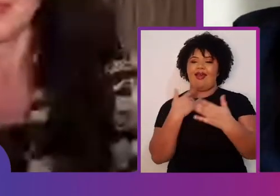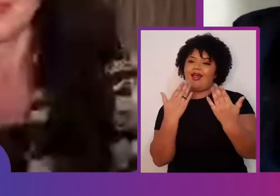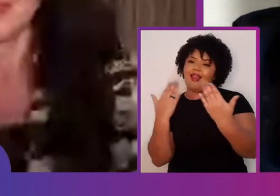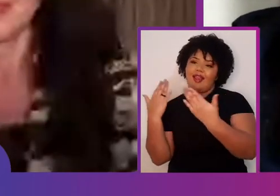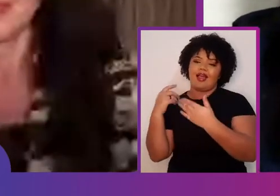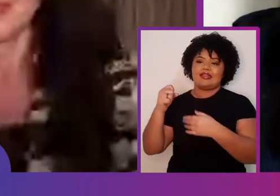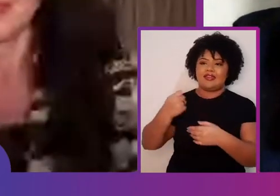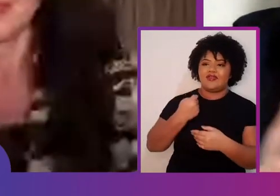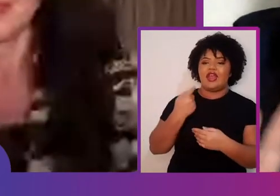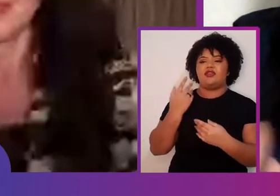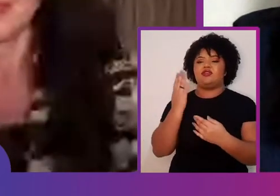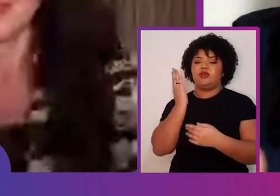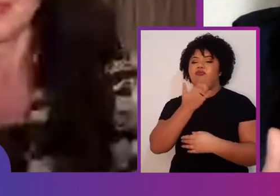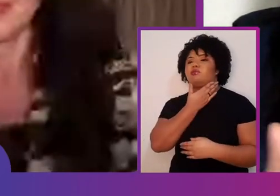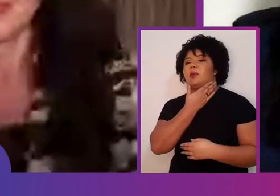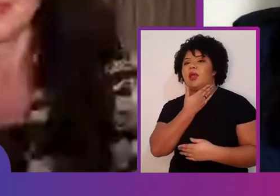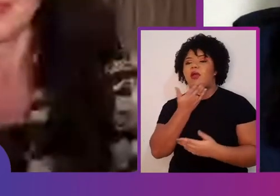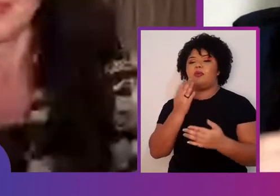fazer